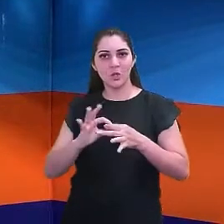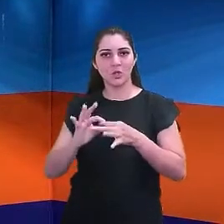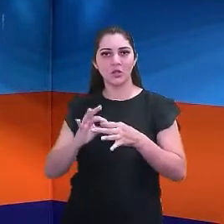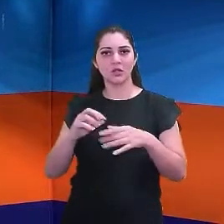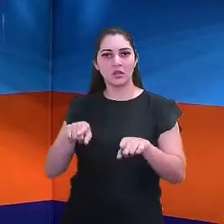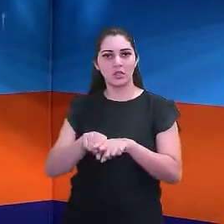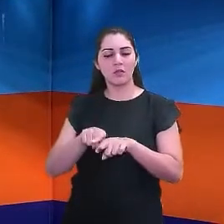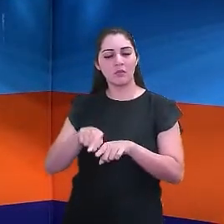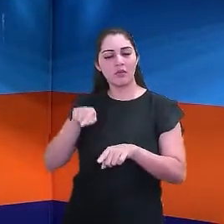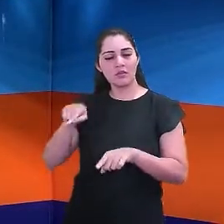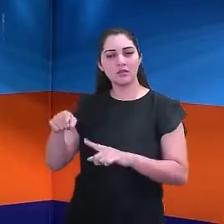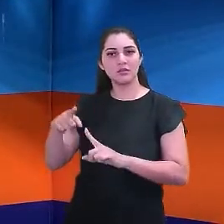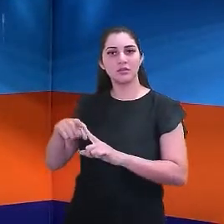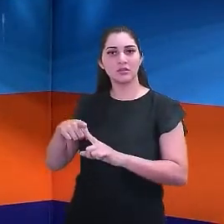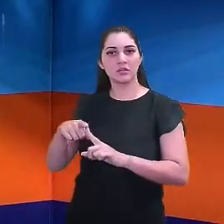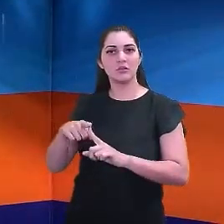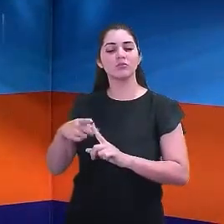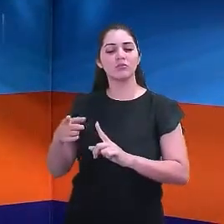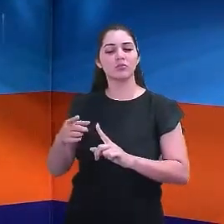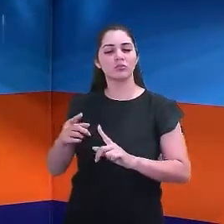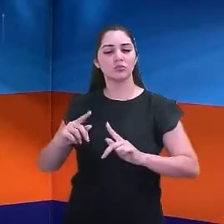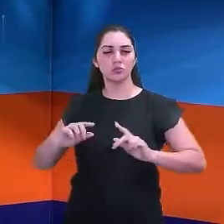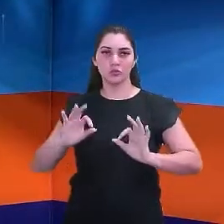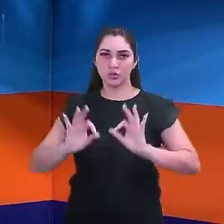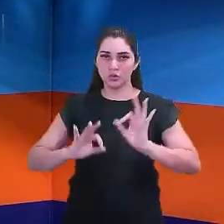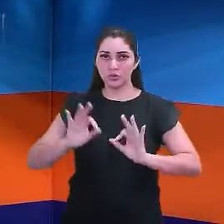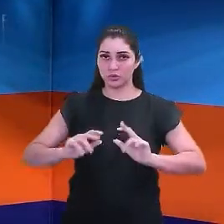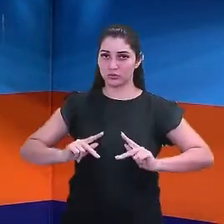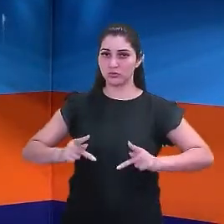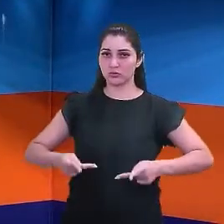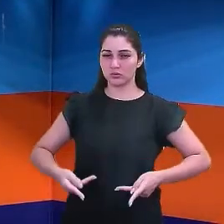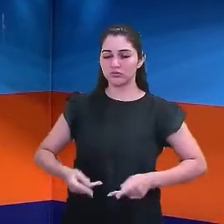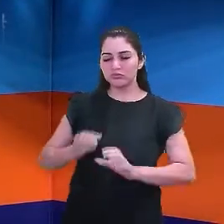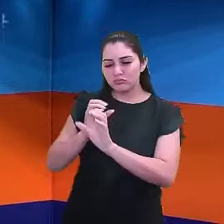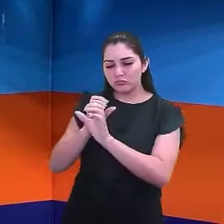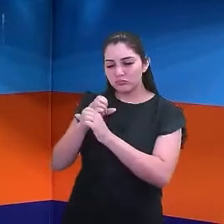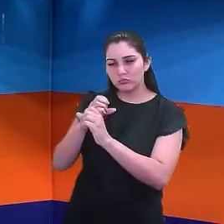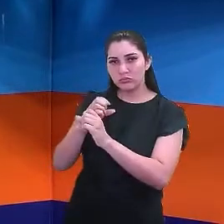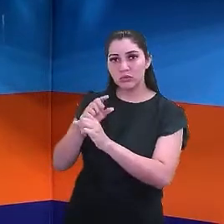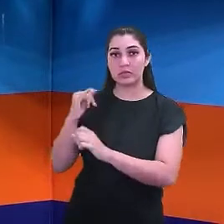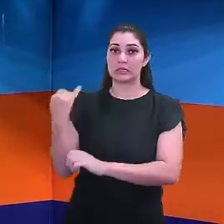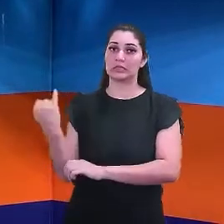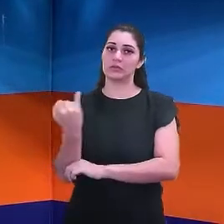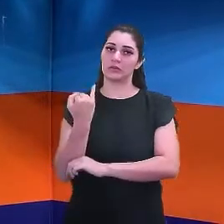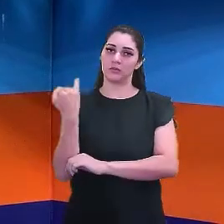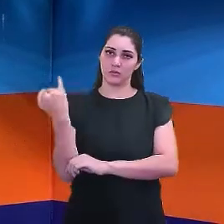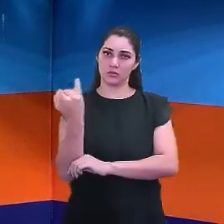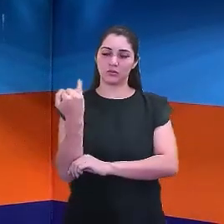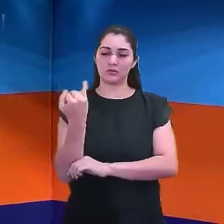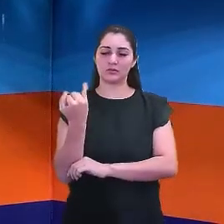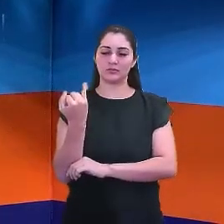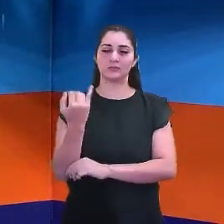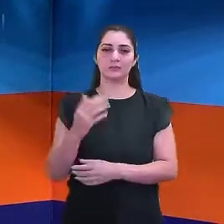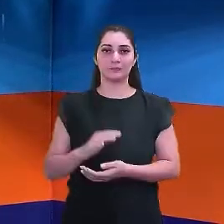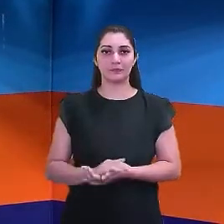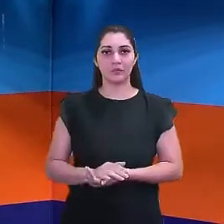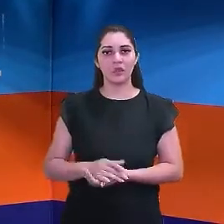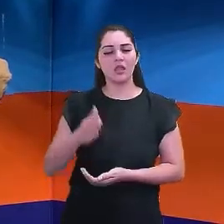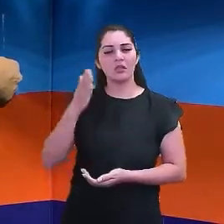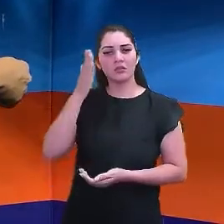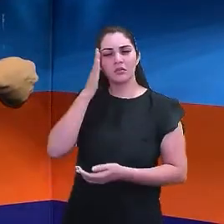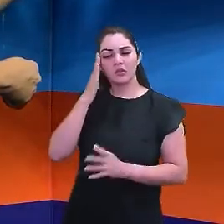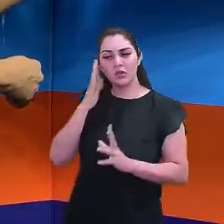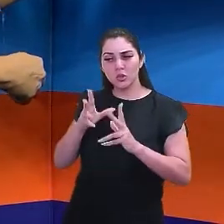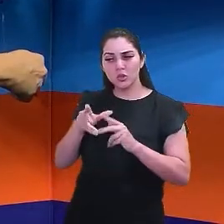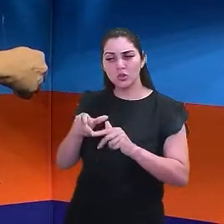também a esse fenômeno fisiológico de ordem microscópica, mas de uma importância ímpar. E aí você entender que